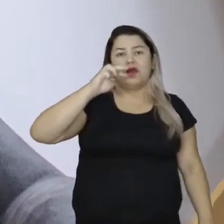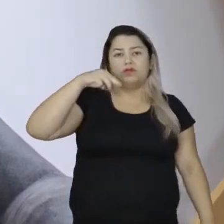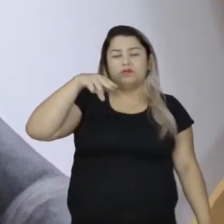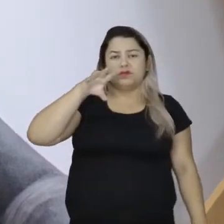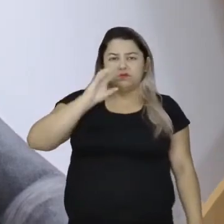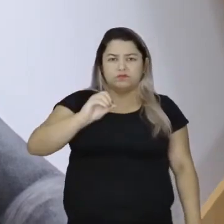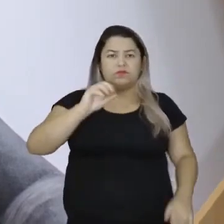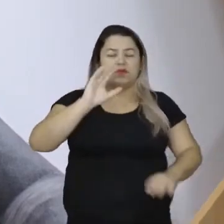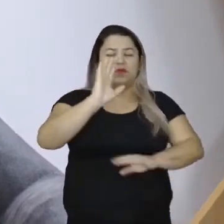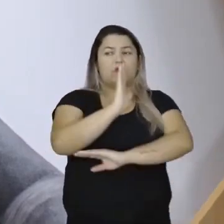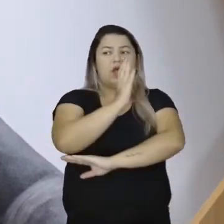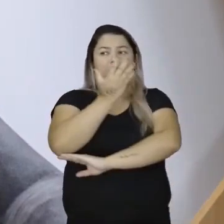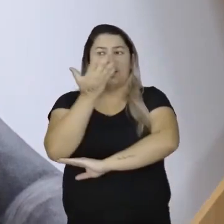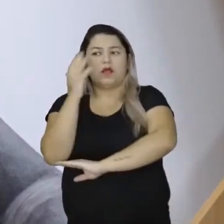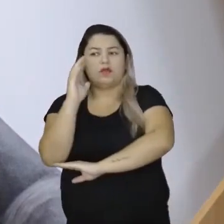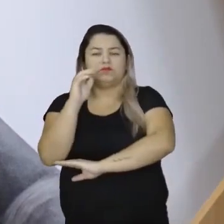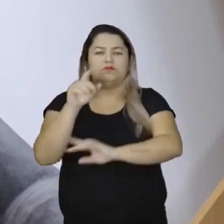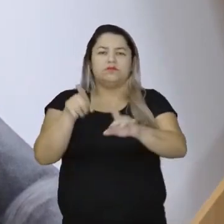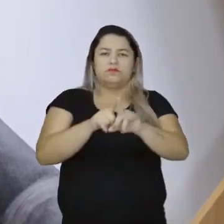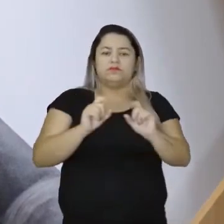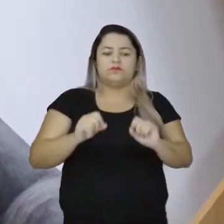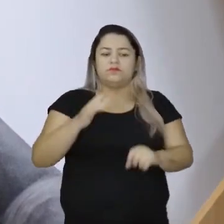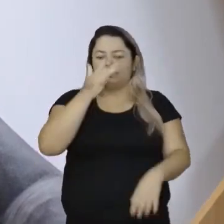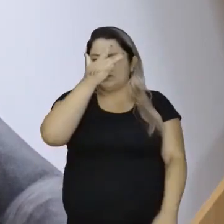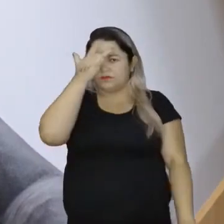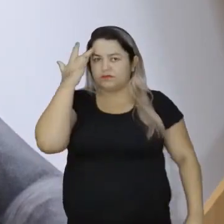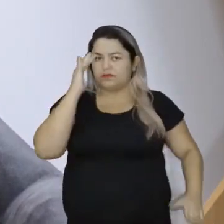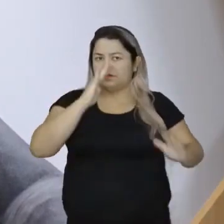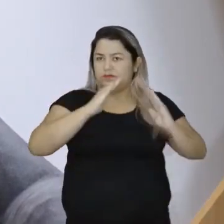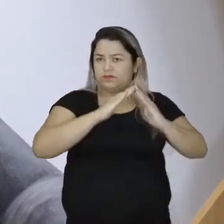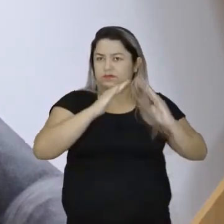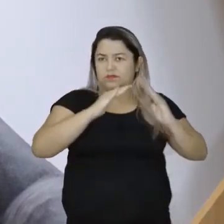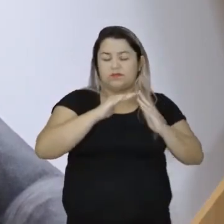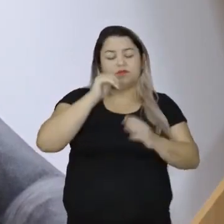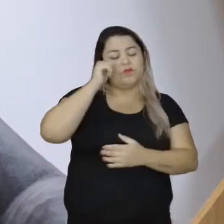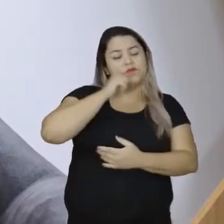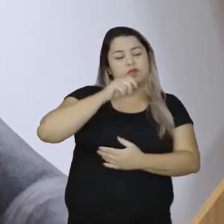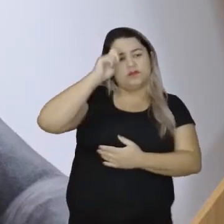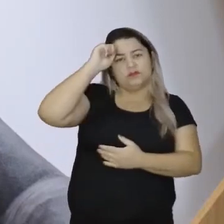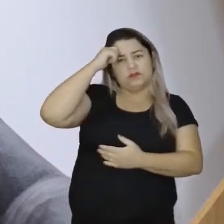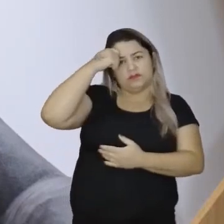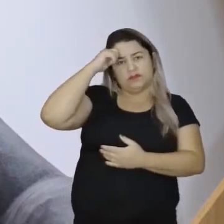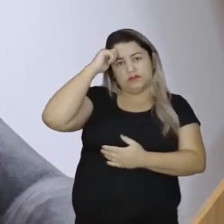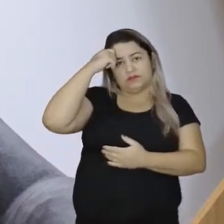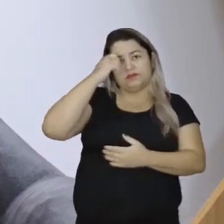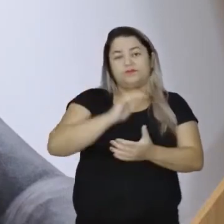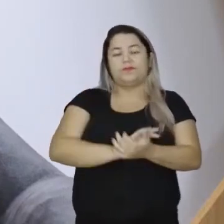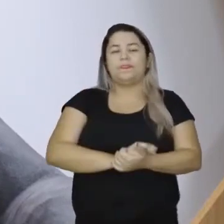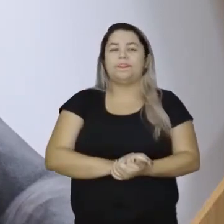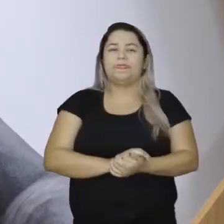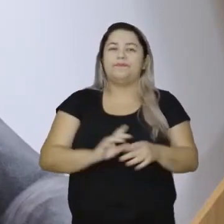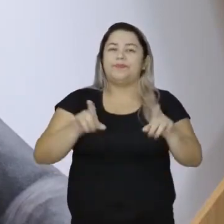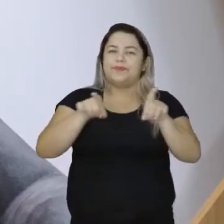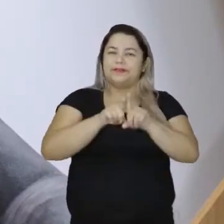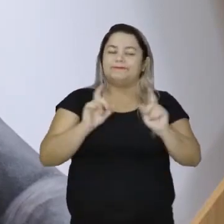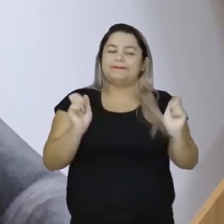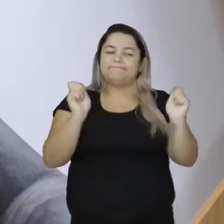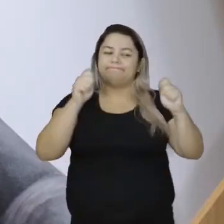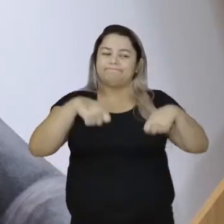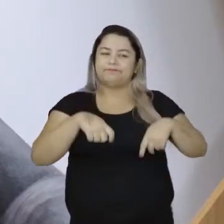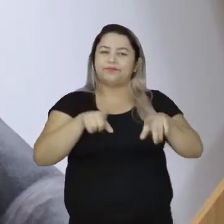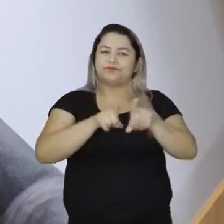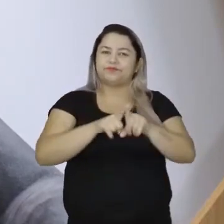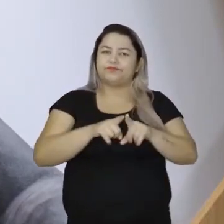as pessoas que moram na periferia, em grande maioria, são mulheres negras, né? E há também a necessidade